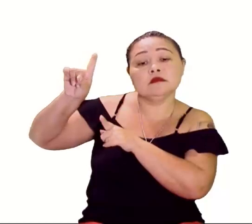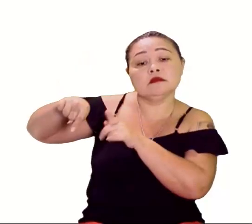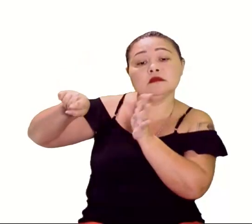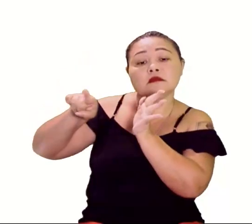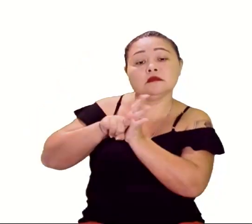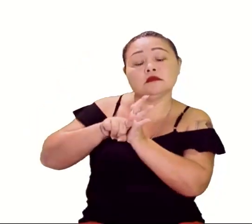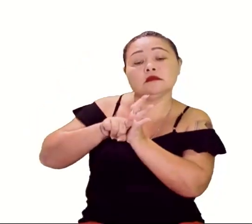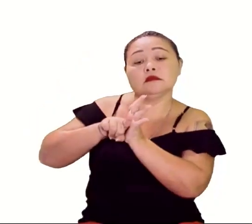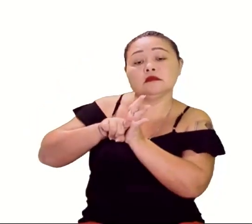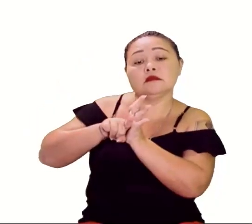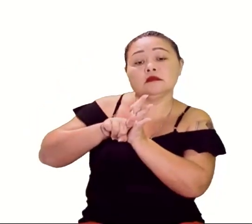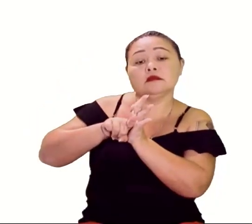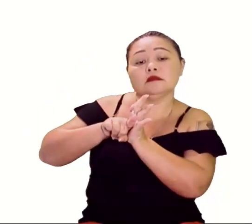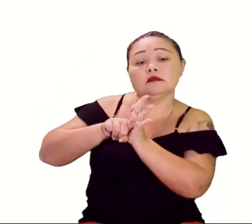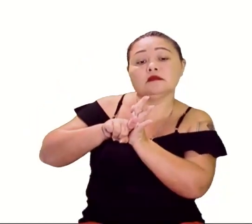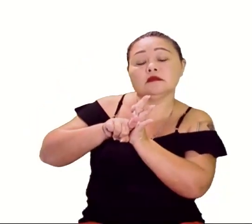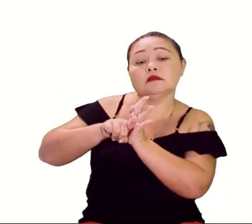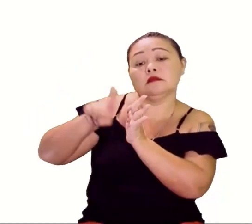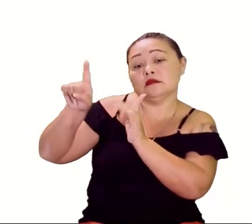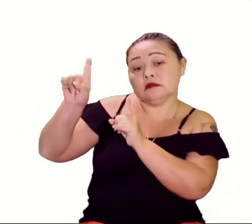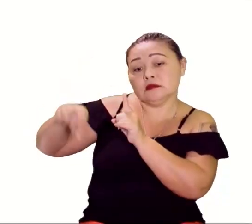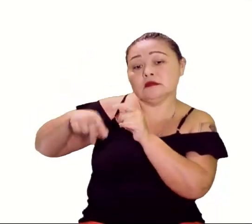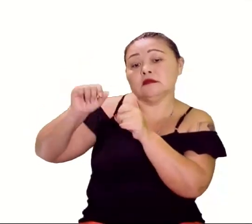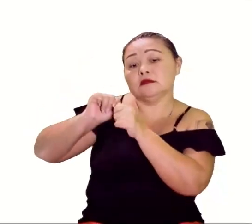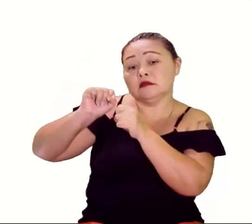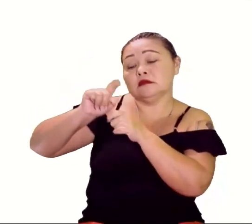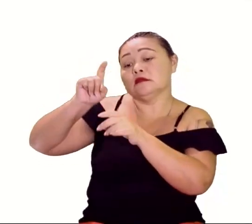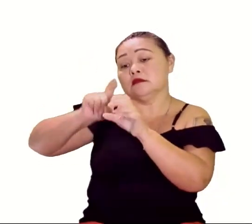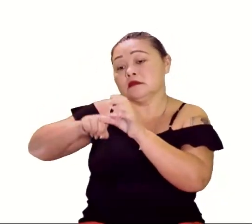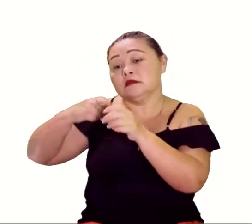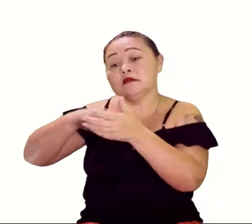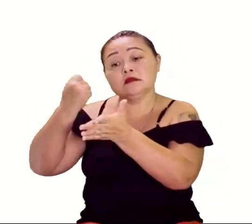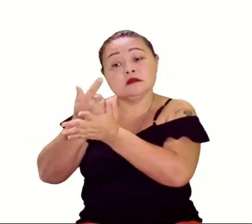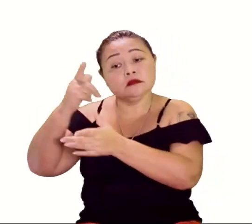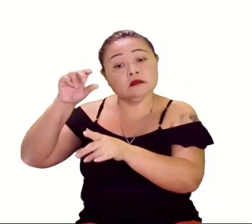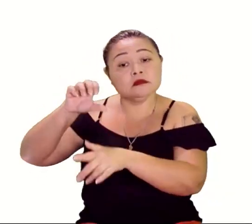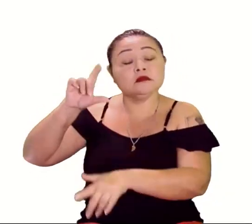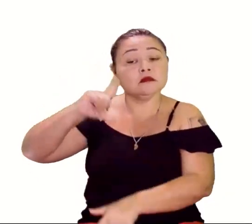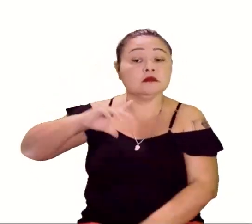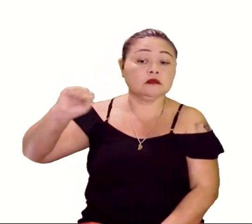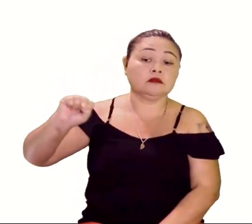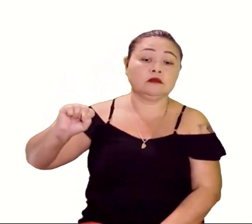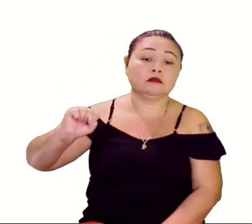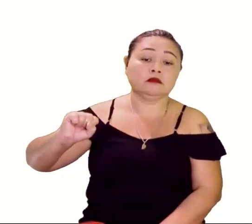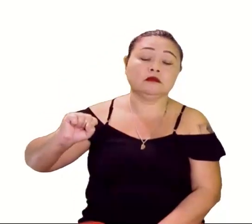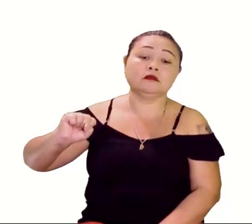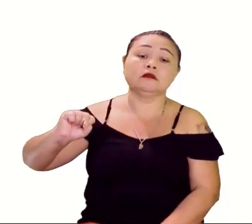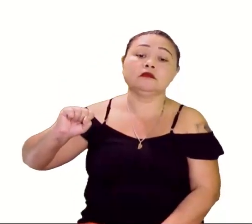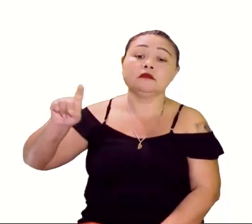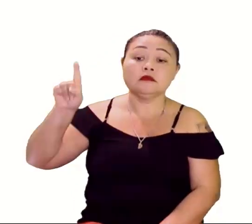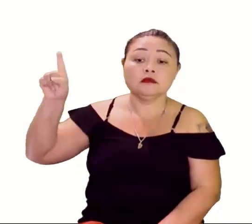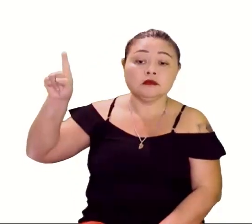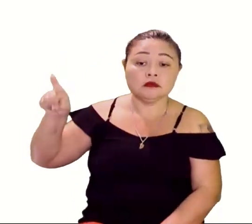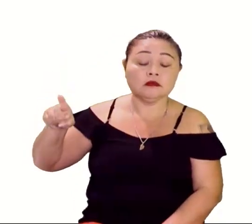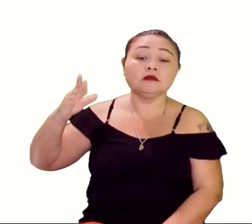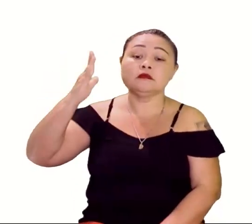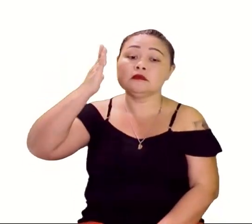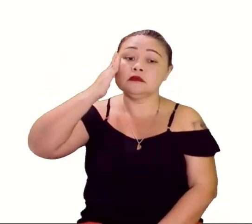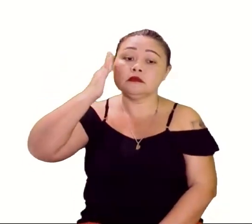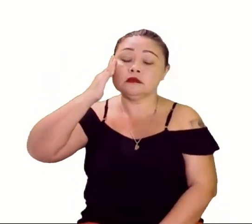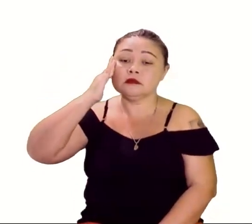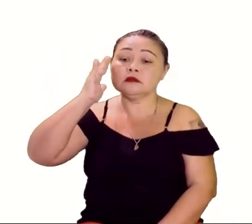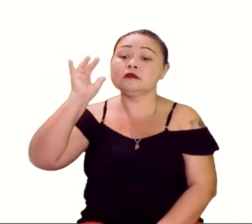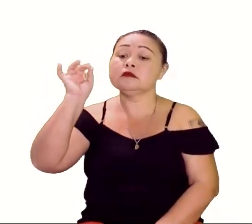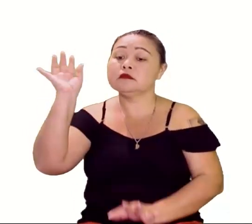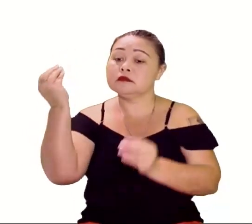1. Isso, Porque né? deu positivo lá. Porque ficou, devo 1, tenho 9 para pagar, fiquei com 8. 8. Com base nisso, a gente já pode